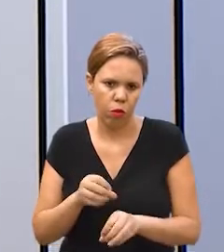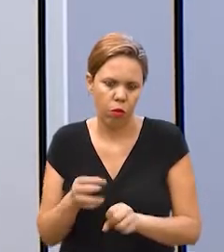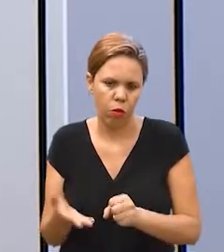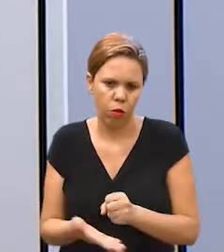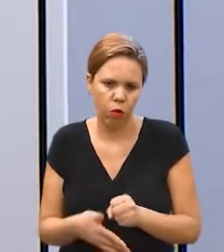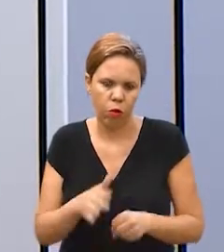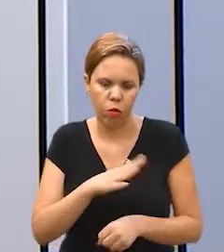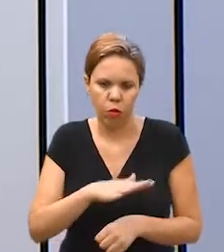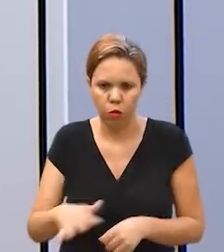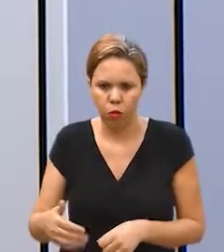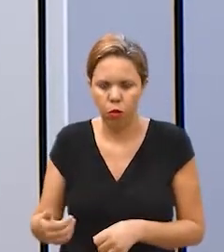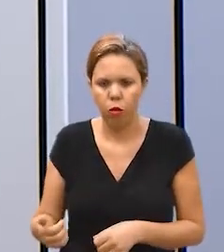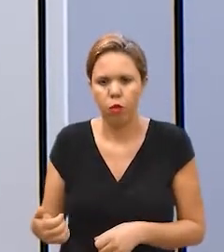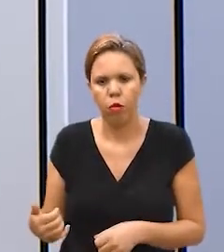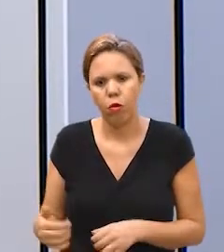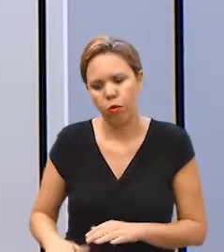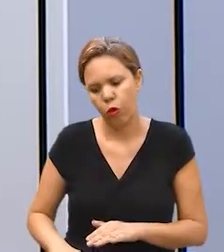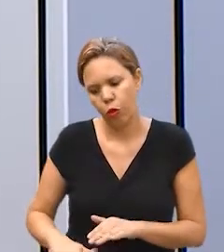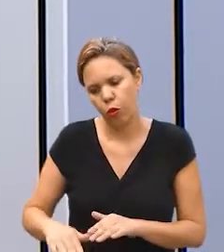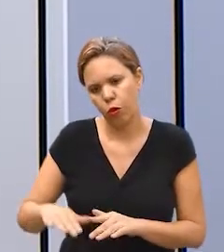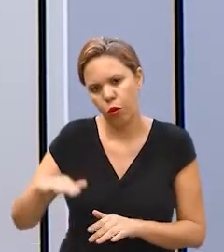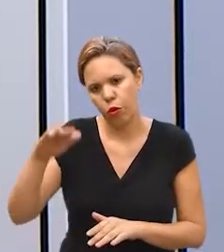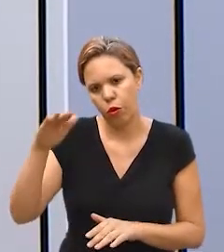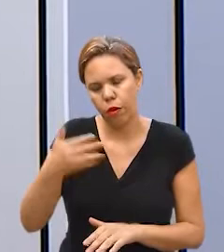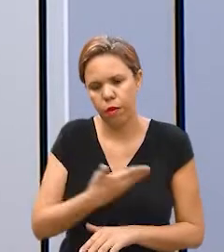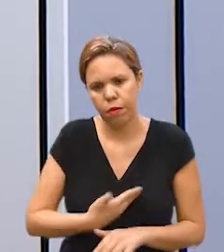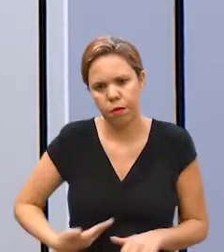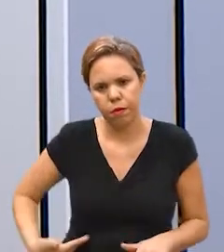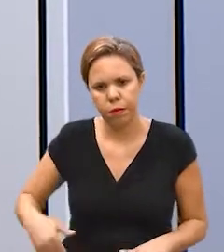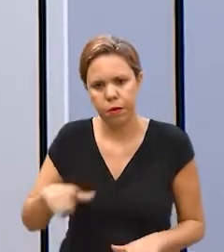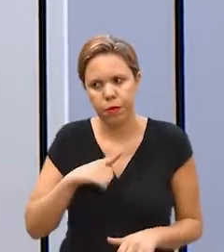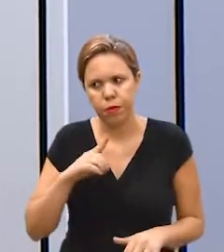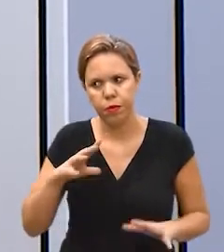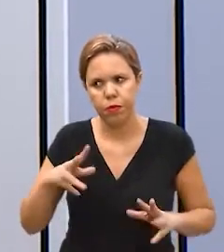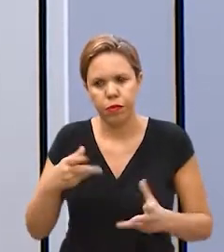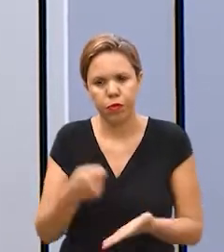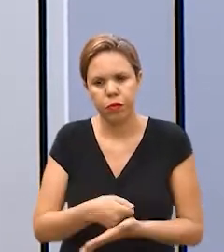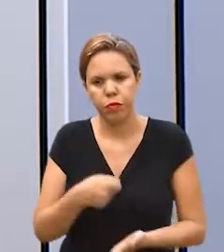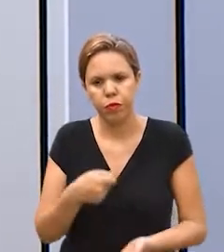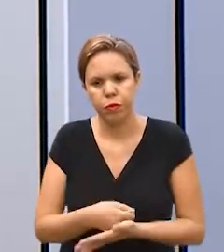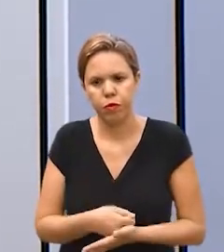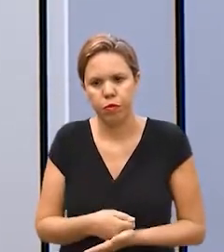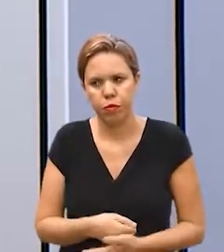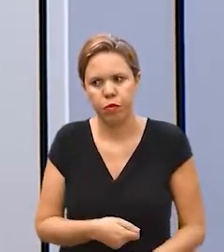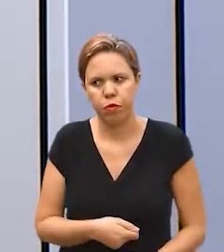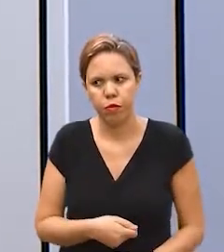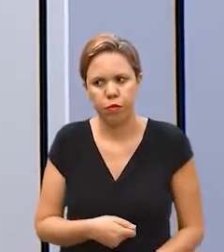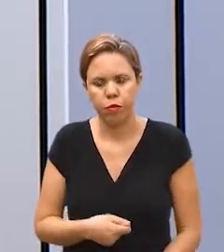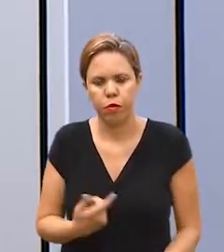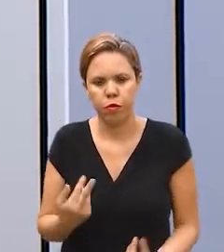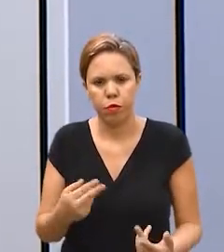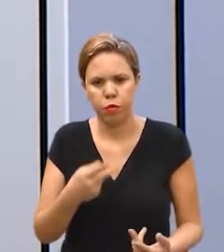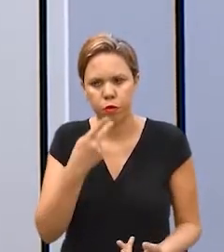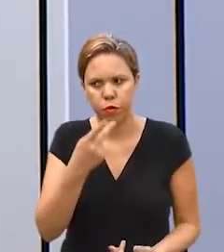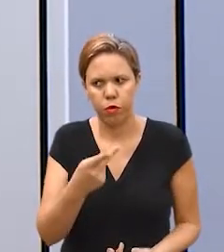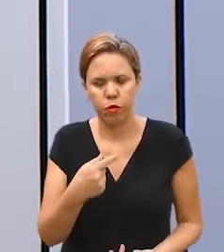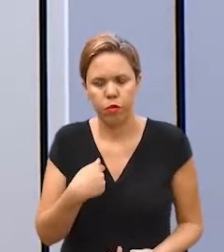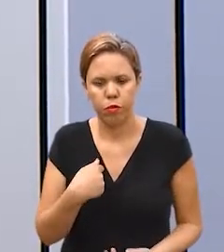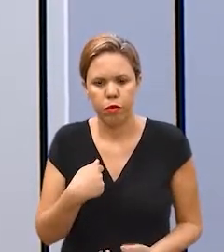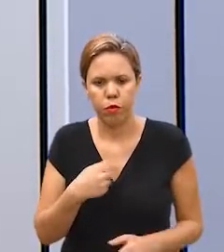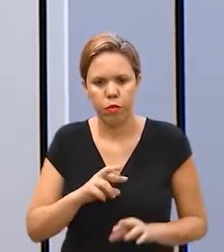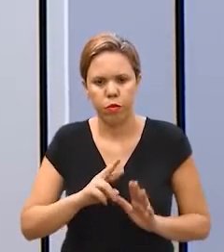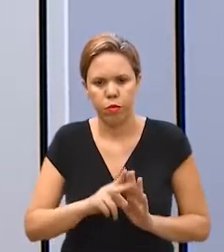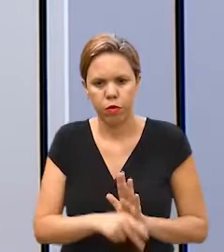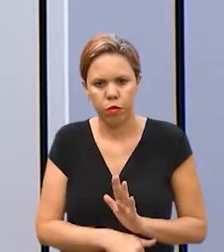primeiros anos, em que o Estado tem total obrigação e, como a gente falou, por diversos fatores